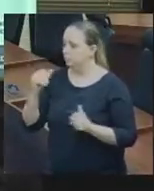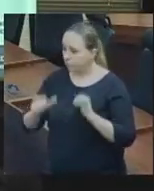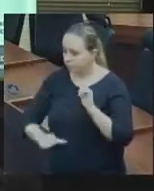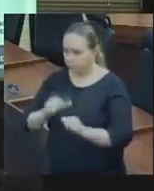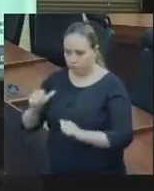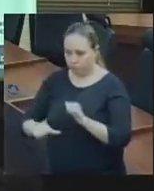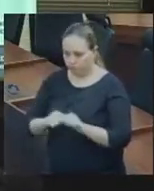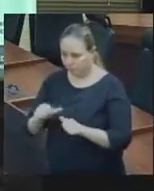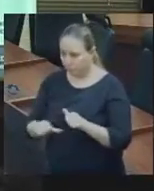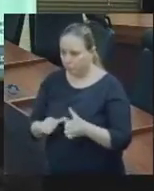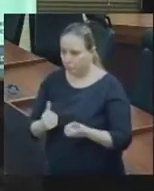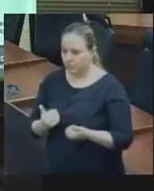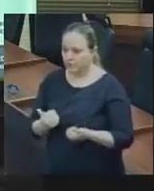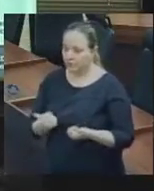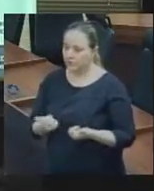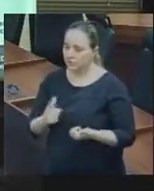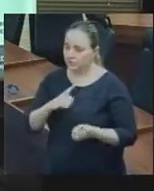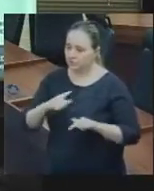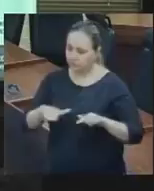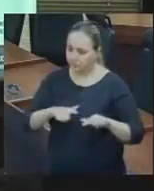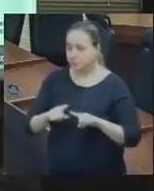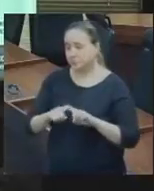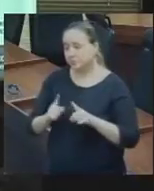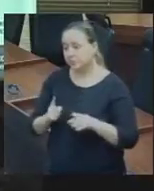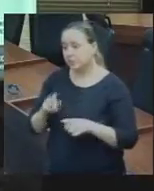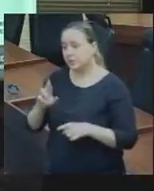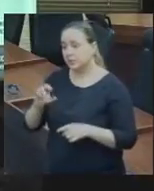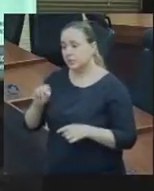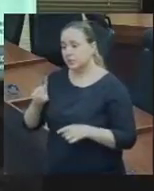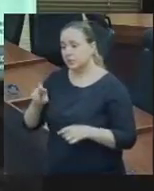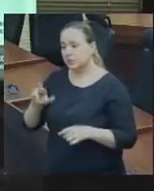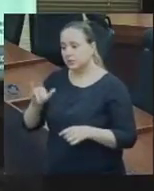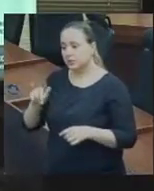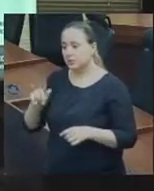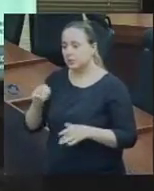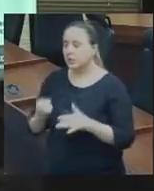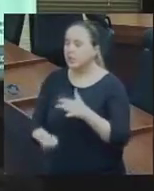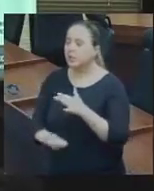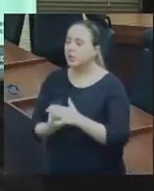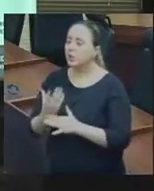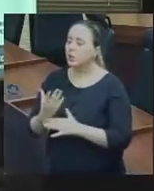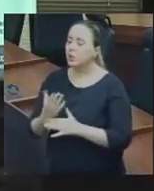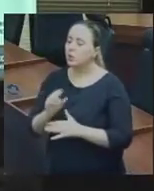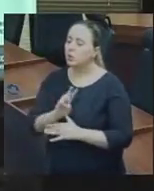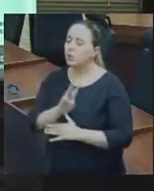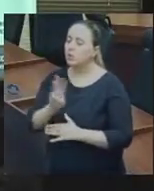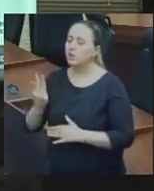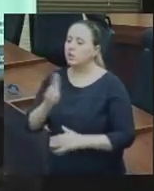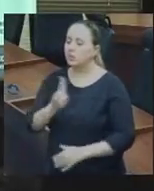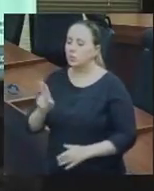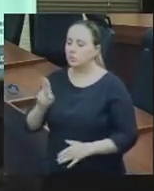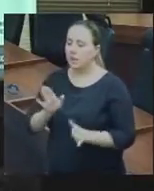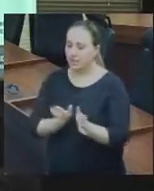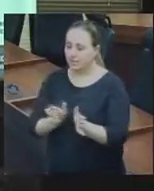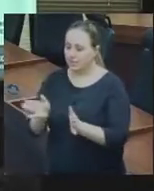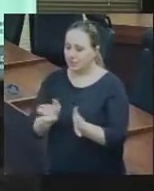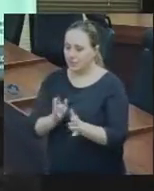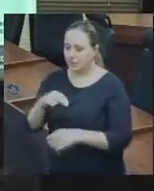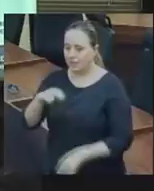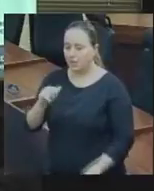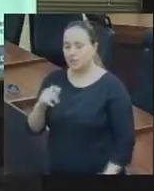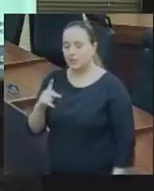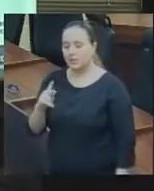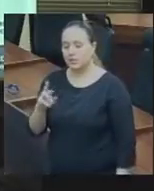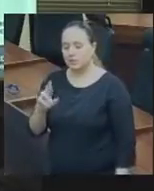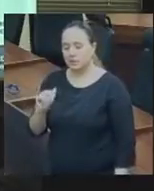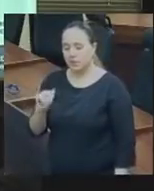além do trabalho que ele tinha mas ele começo ele criou o site acessibilidade na prática dedicado totalmente a